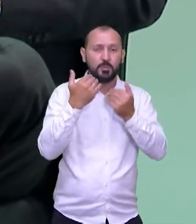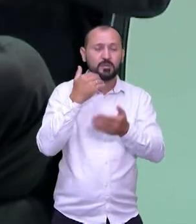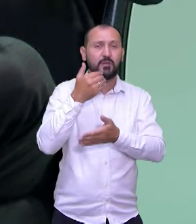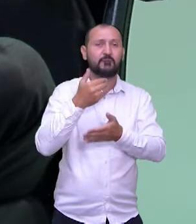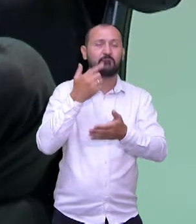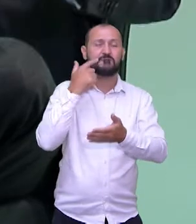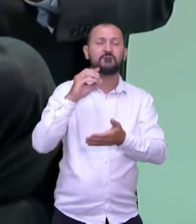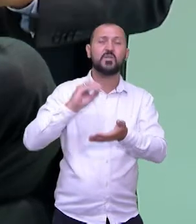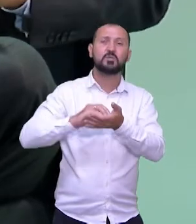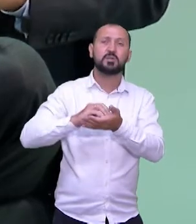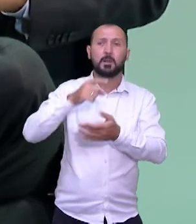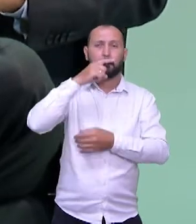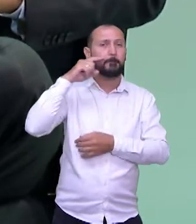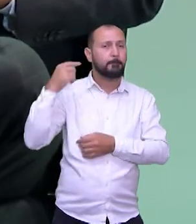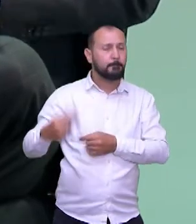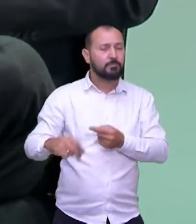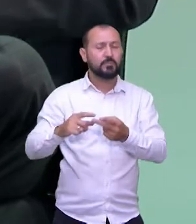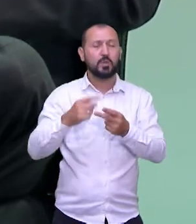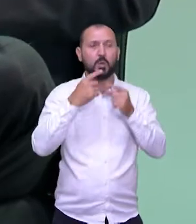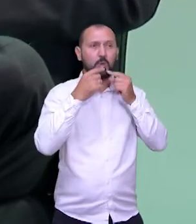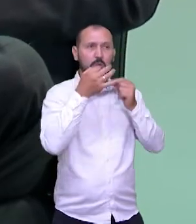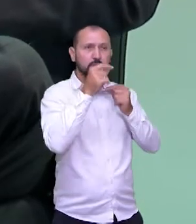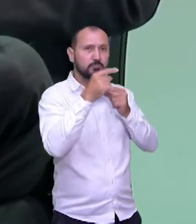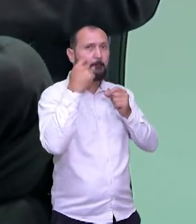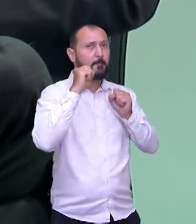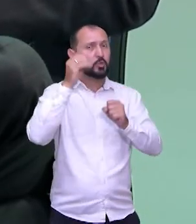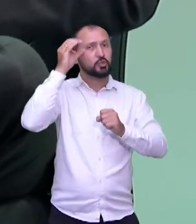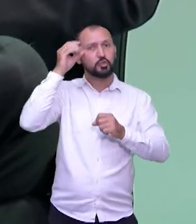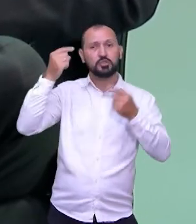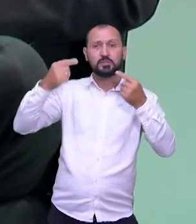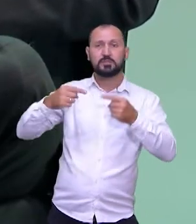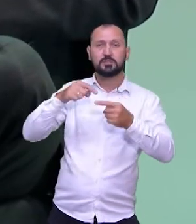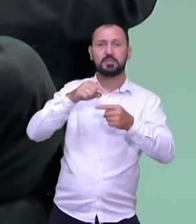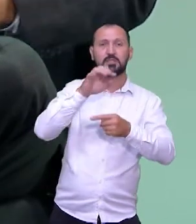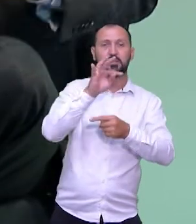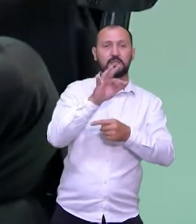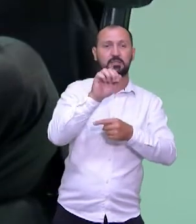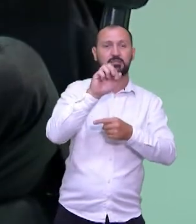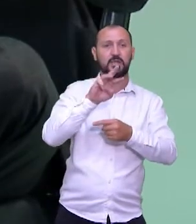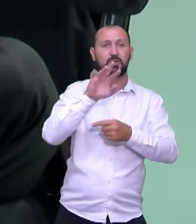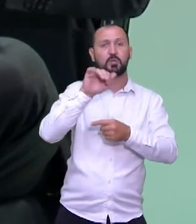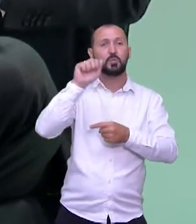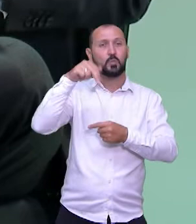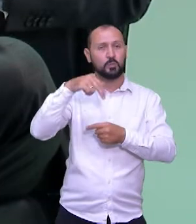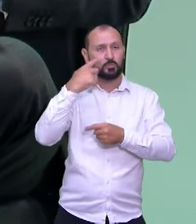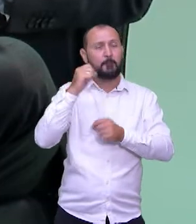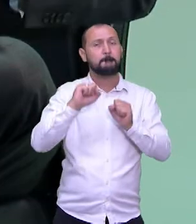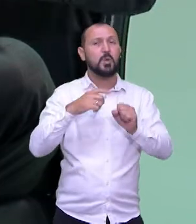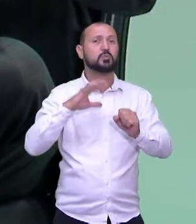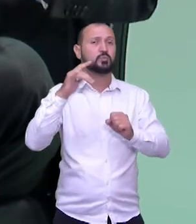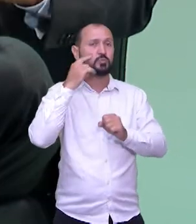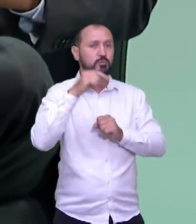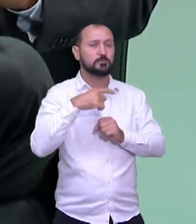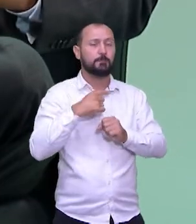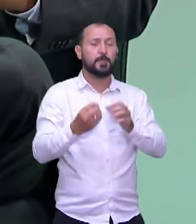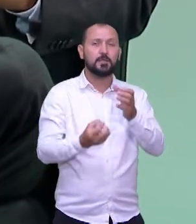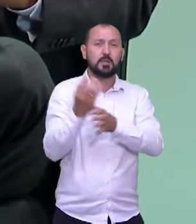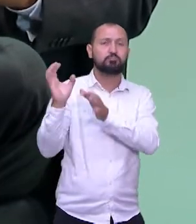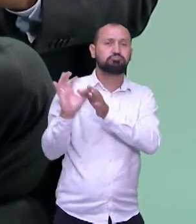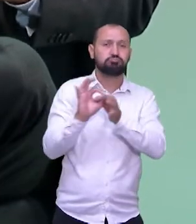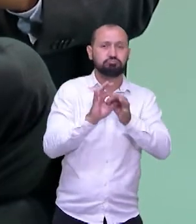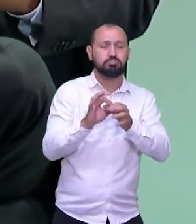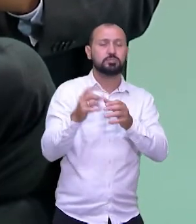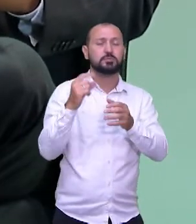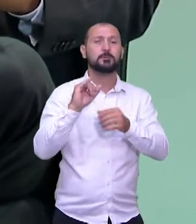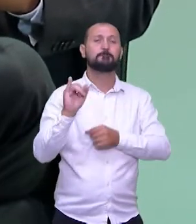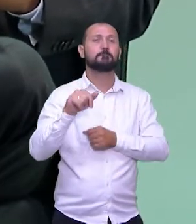desabastecimento alimentar, guerra na Ucrânia, rumores de guerra em Taiwan e China. A gente tirar proveito disso, criar o cenário